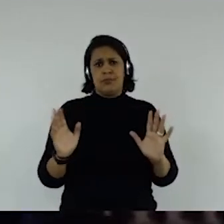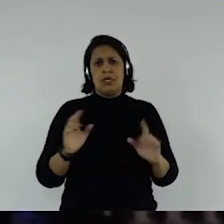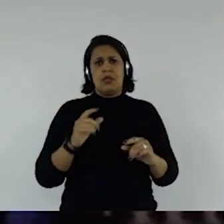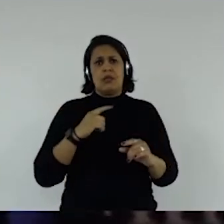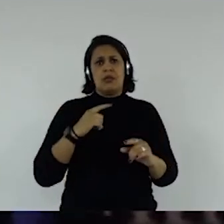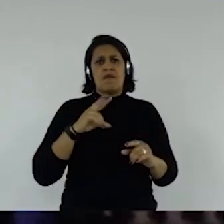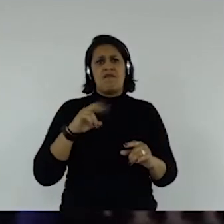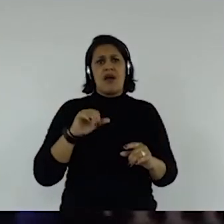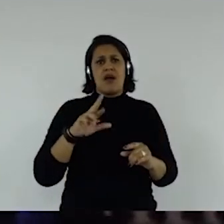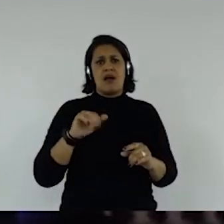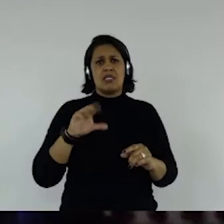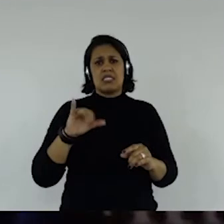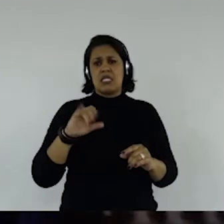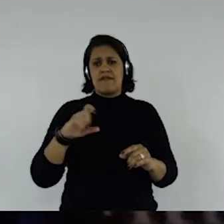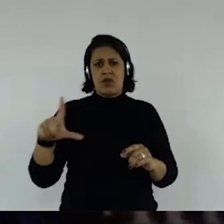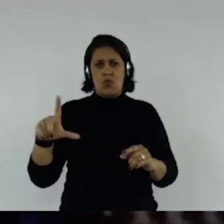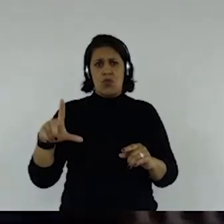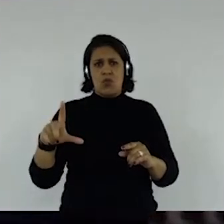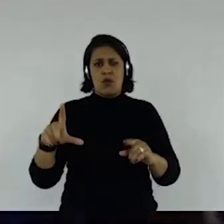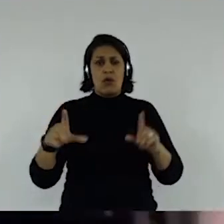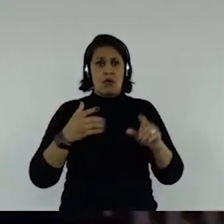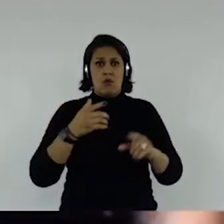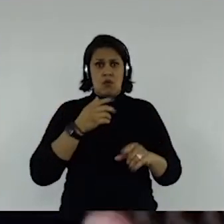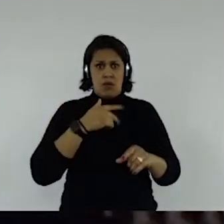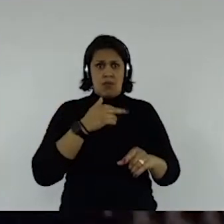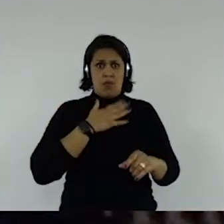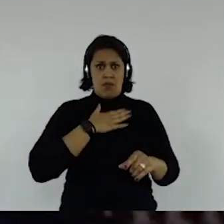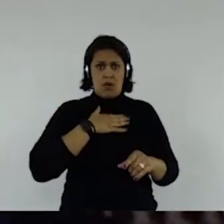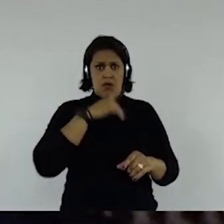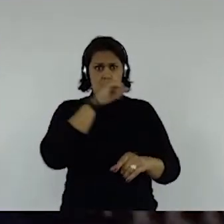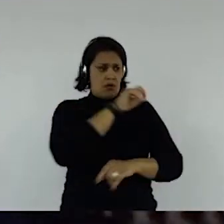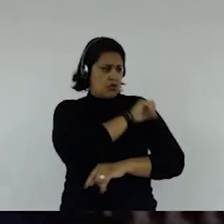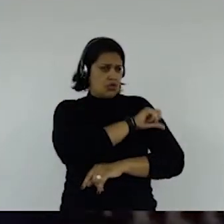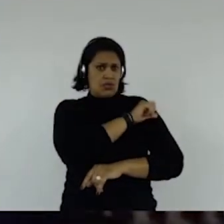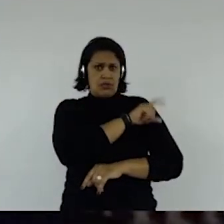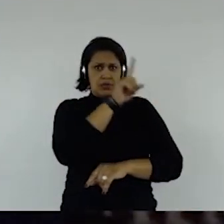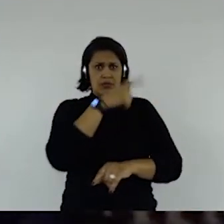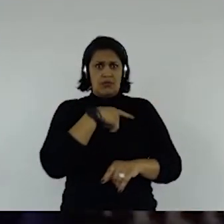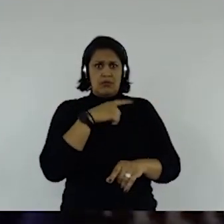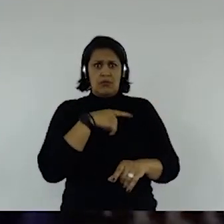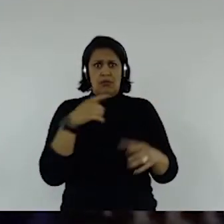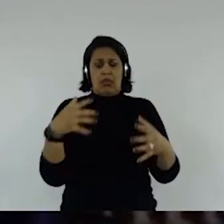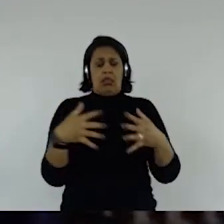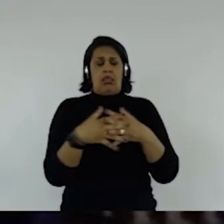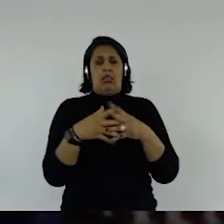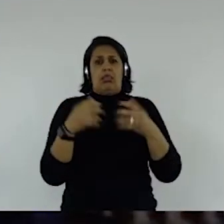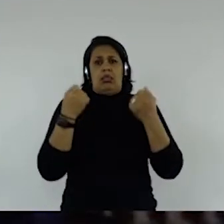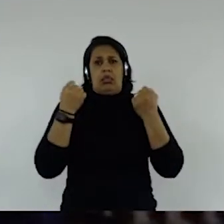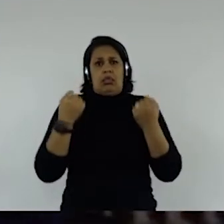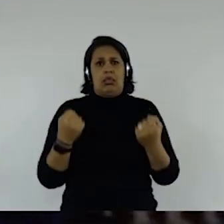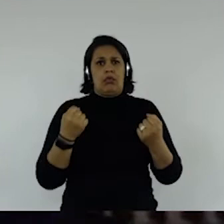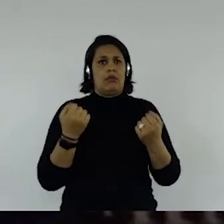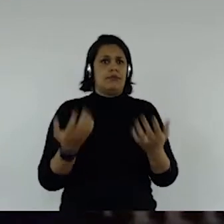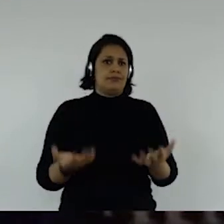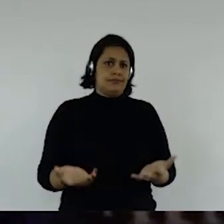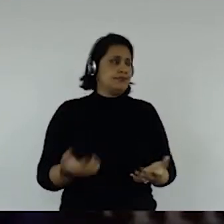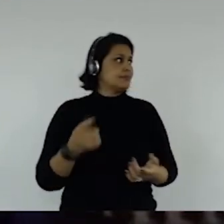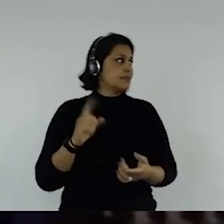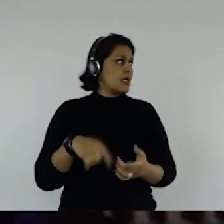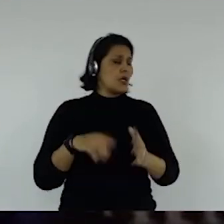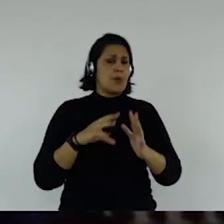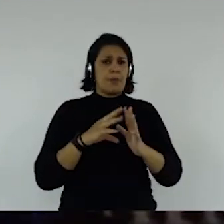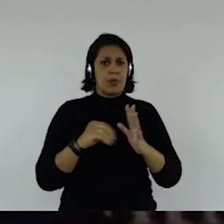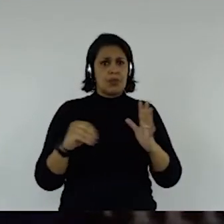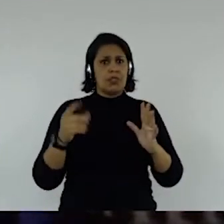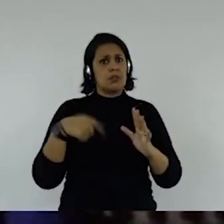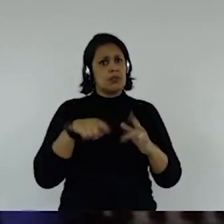irmão que é juiz numa vara civil no Rio de Janeiro, é uma coisa desumana. Então, esse é um modelo ruim. É um modelo que a gente tem que pensar em